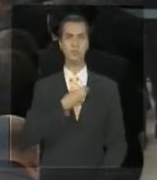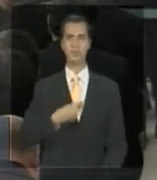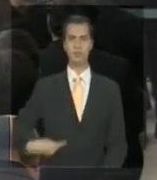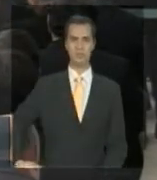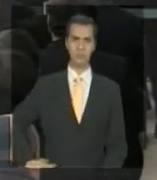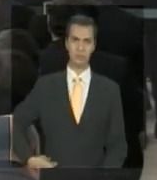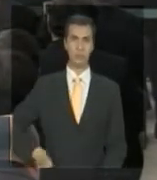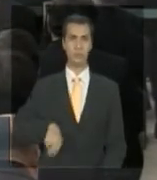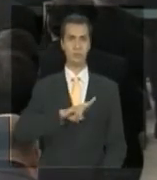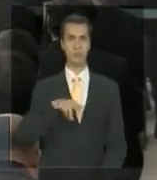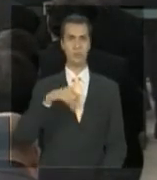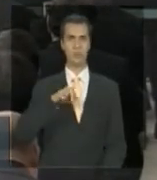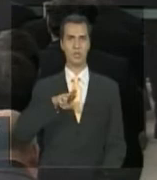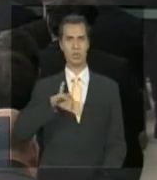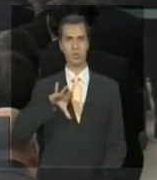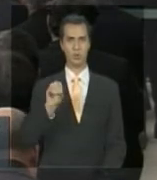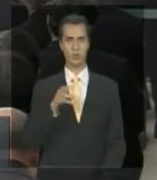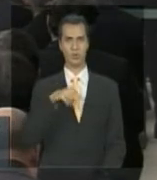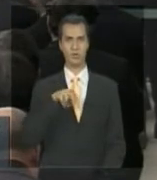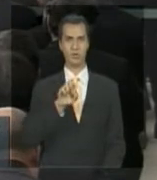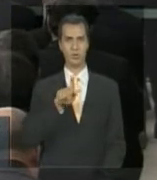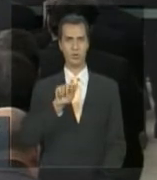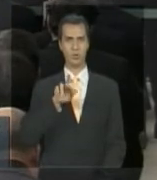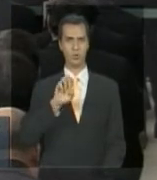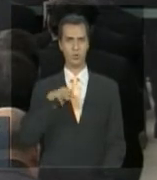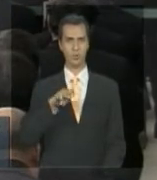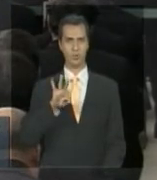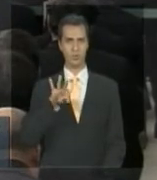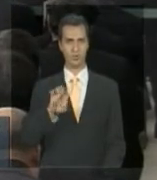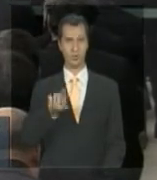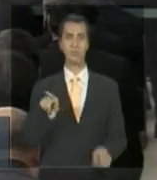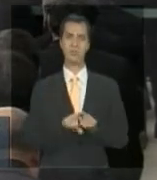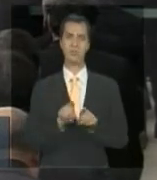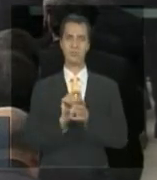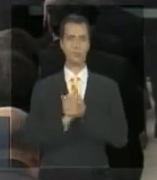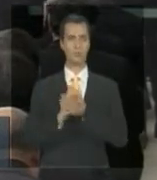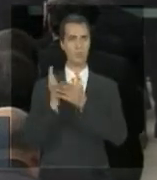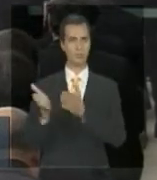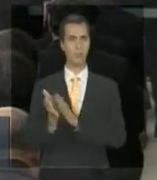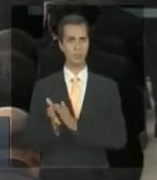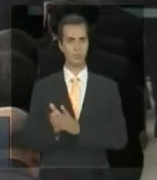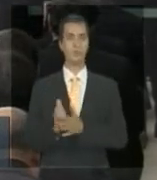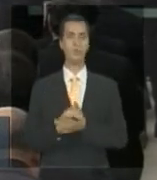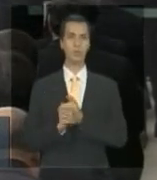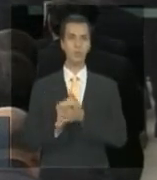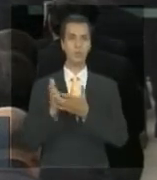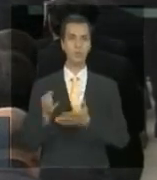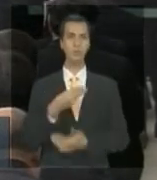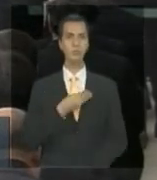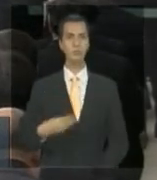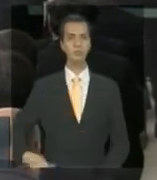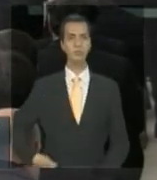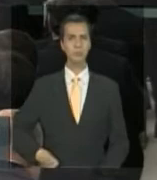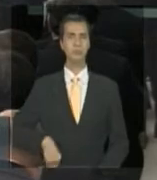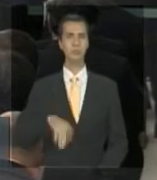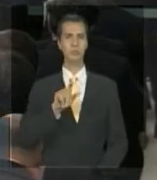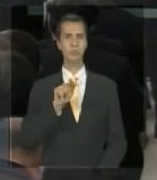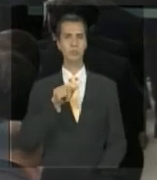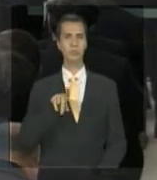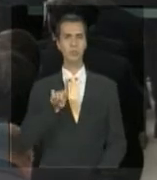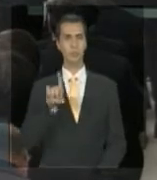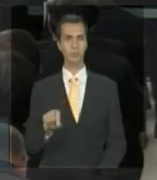das Cidades, Mário Negromonte. Queria cumprimentar os familiares do ministro Aguinaldo